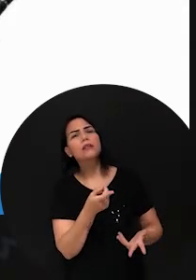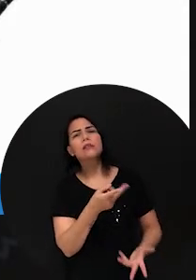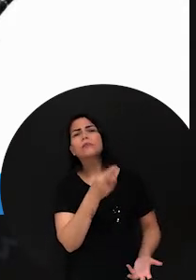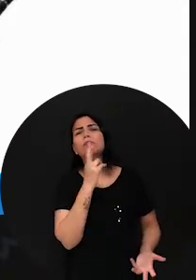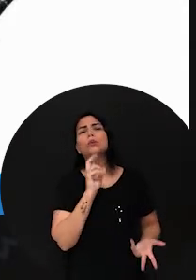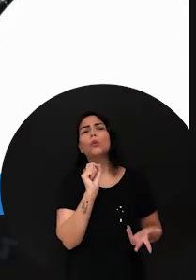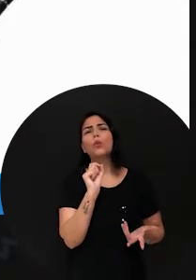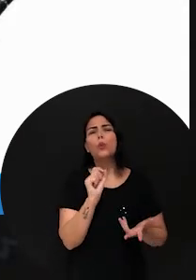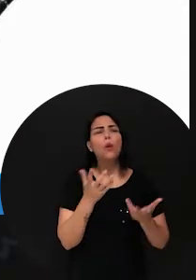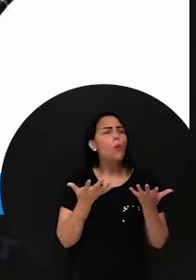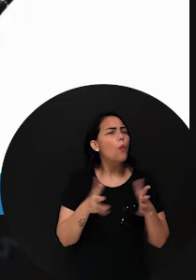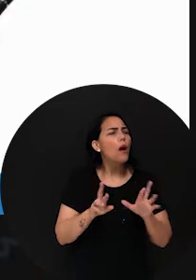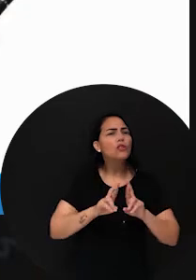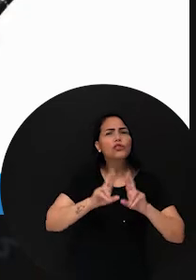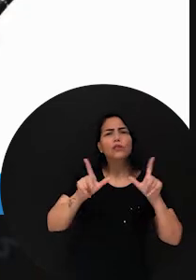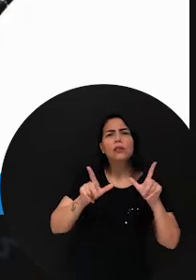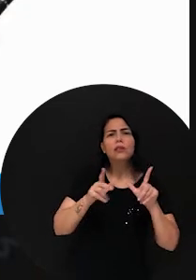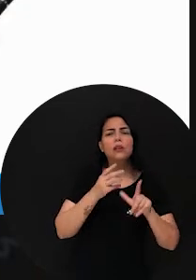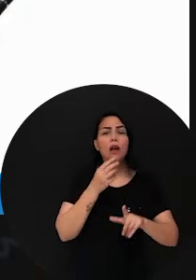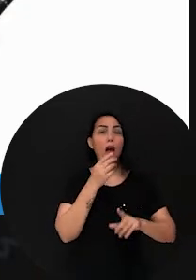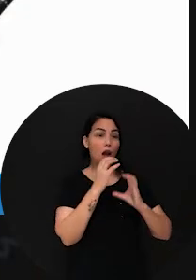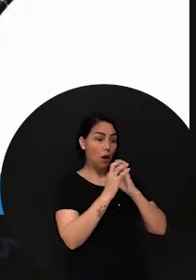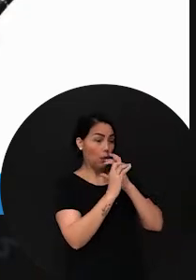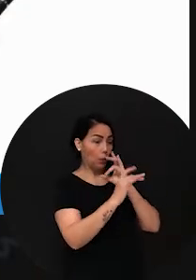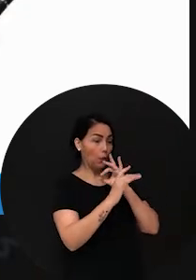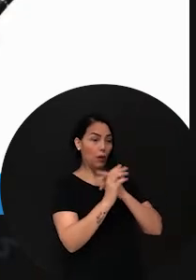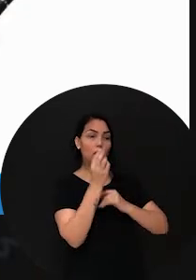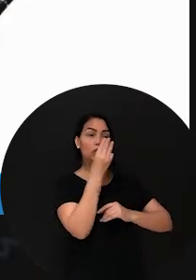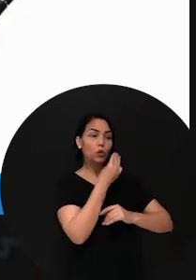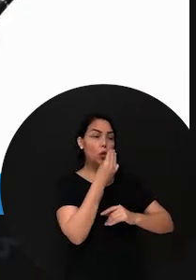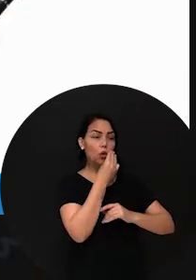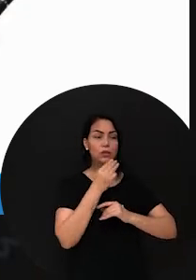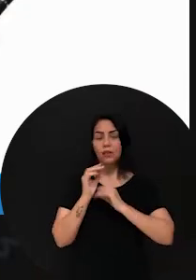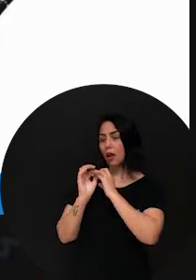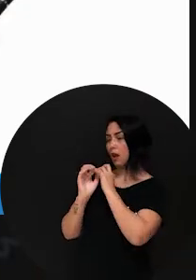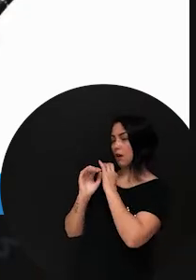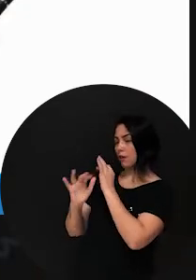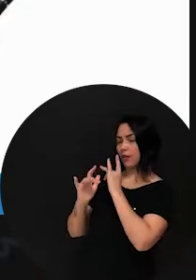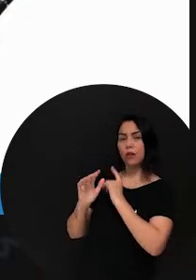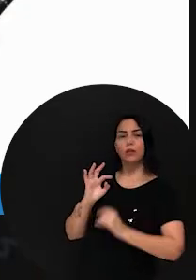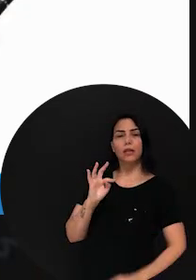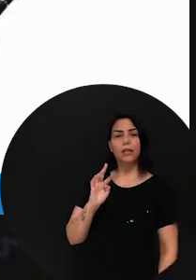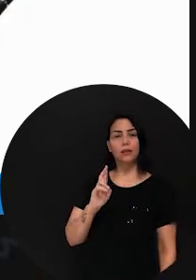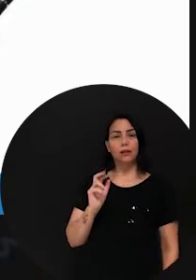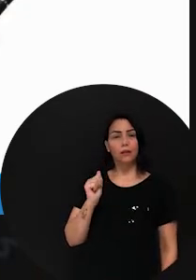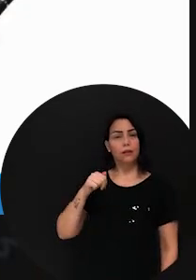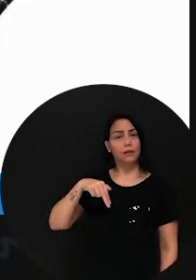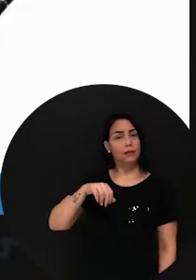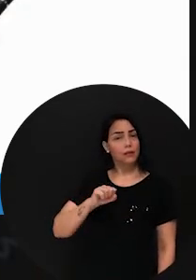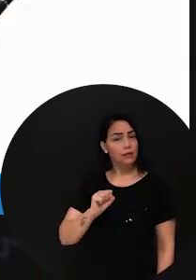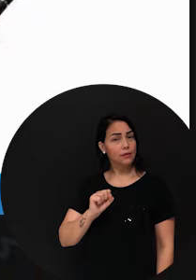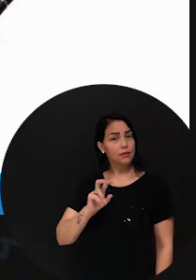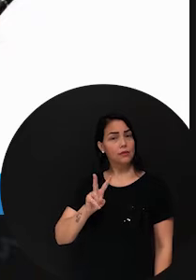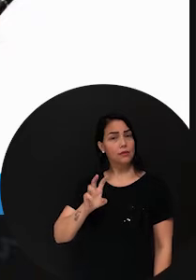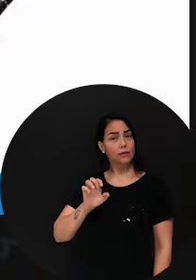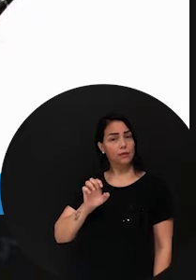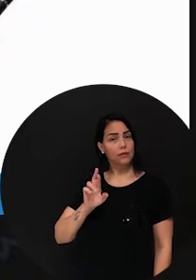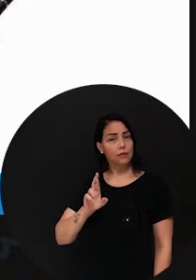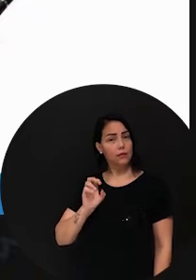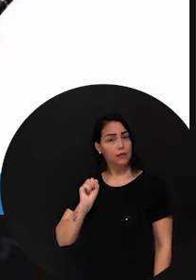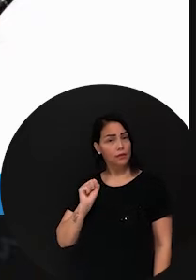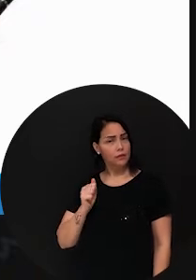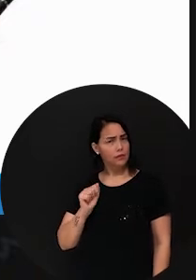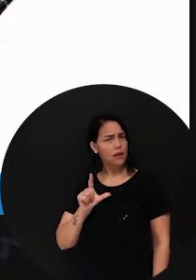doce? A flauta doce, ela é um dos instrumentos mais antigos, que se remota